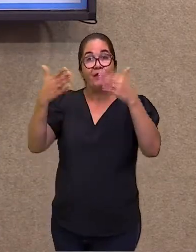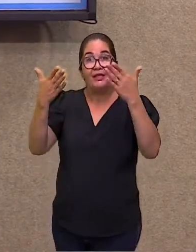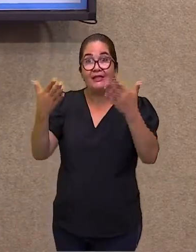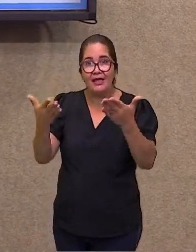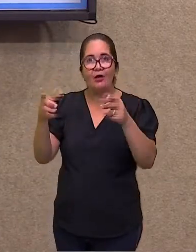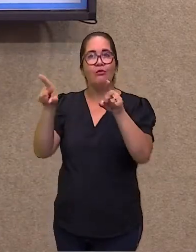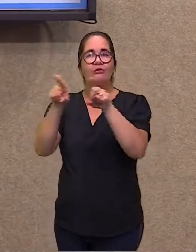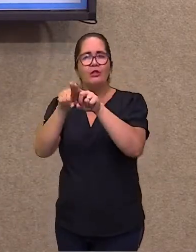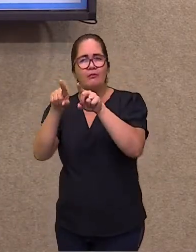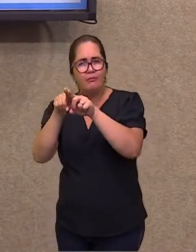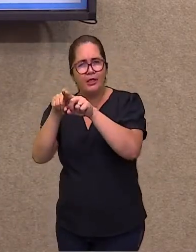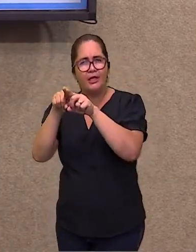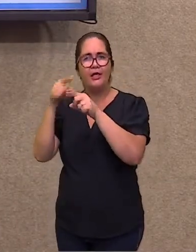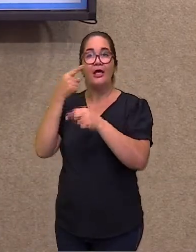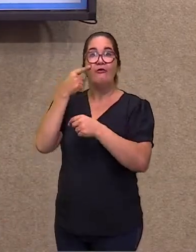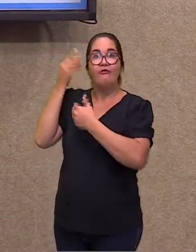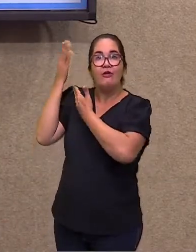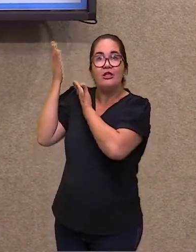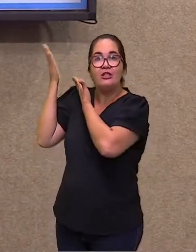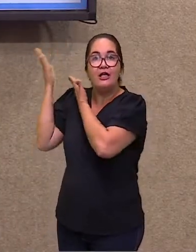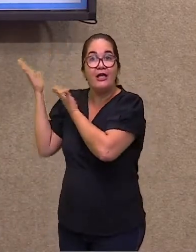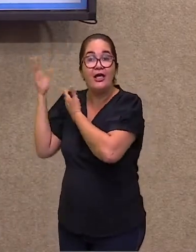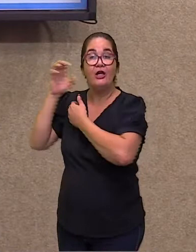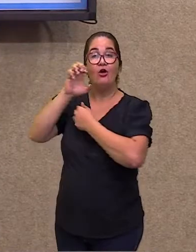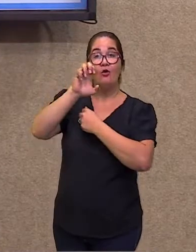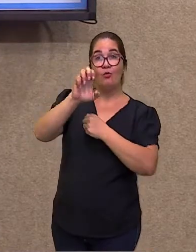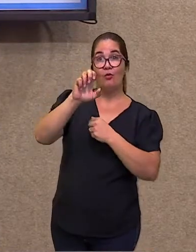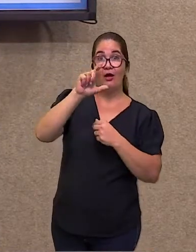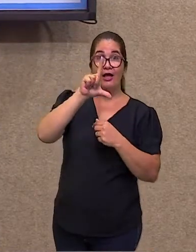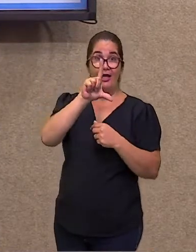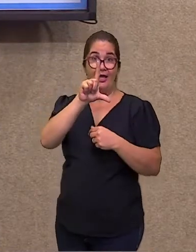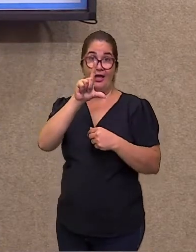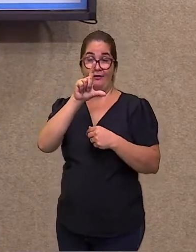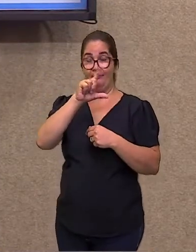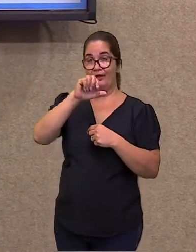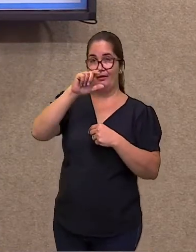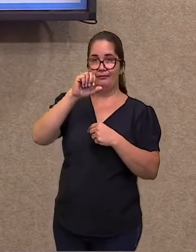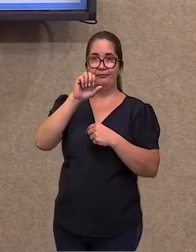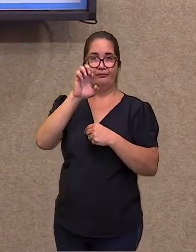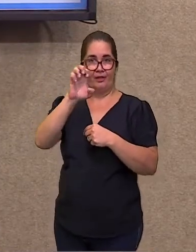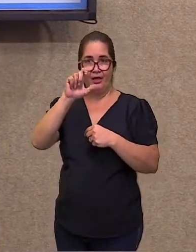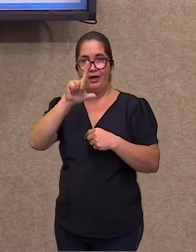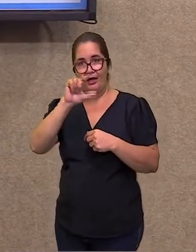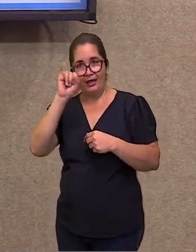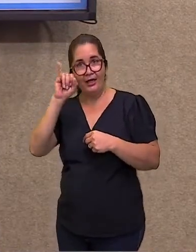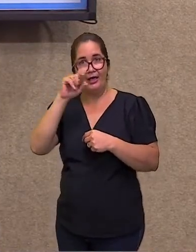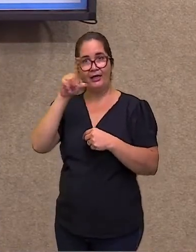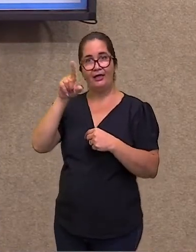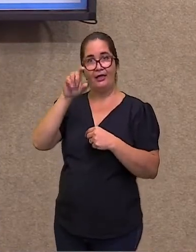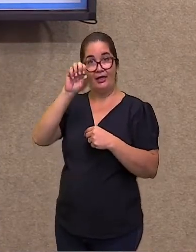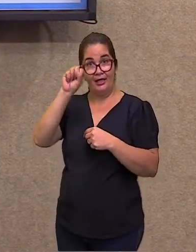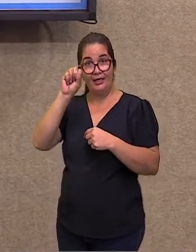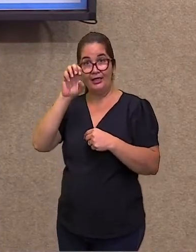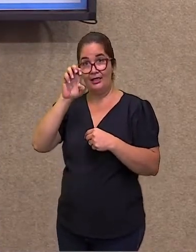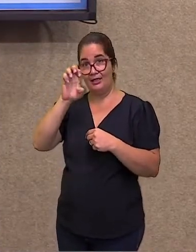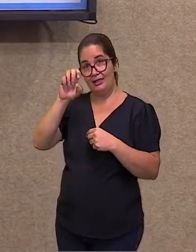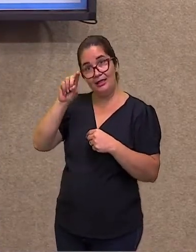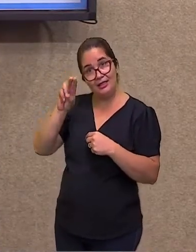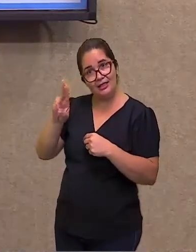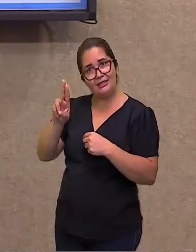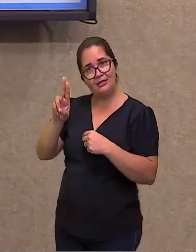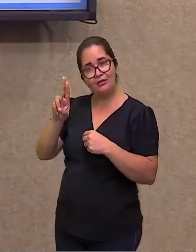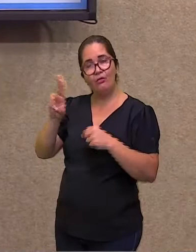concurso uma viagem a Paris, na capital francesa, e lá ele foi aperfeiçoar as suas técnicas. Ele